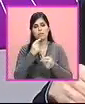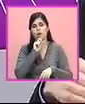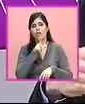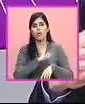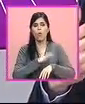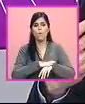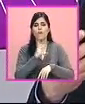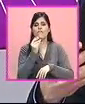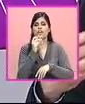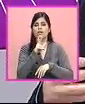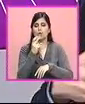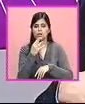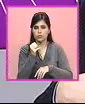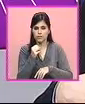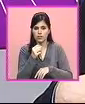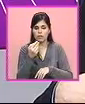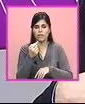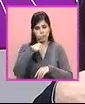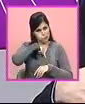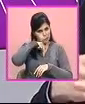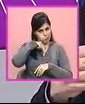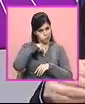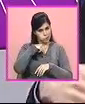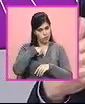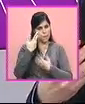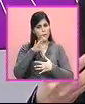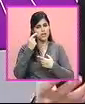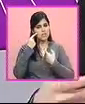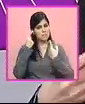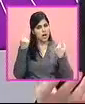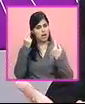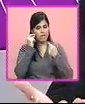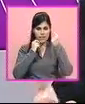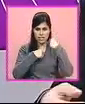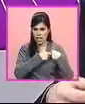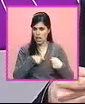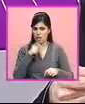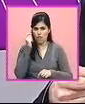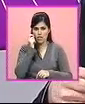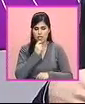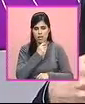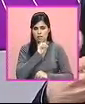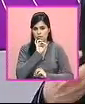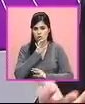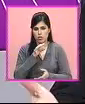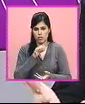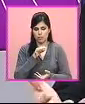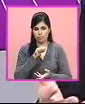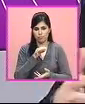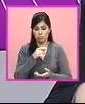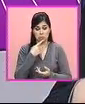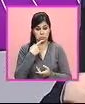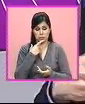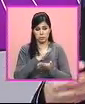varicela sem que a pessoa tenha tido varicela. Ou sem que se tenha apercebido dessa